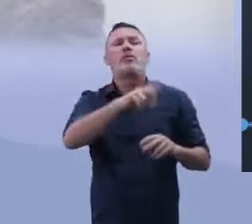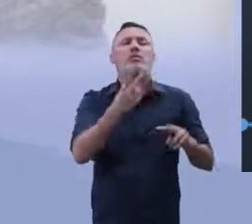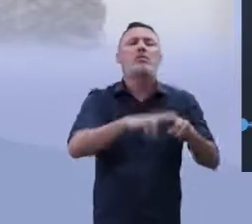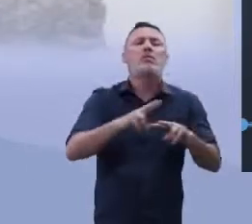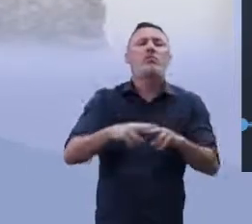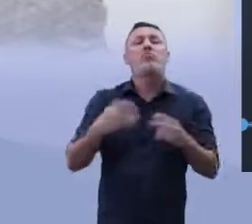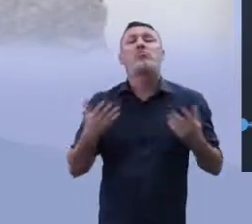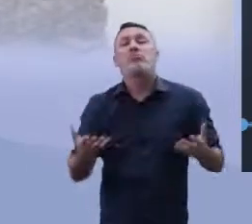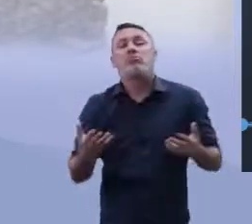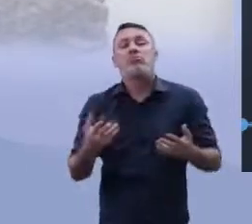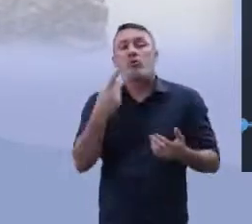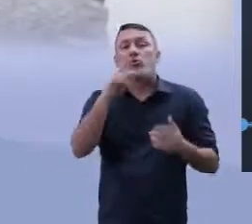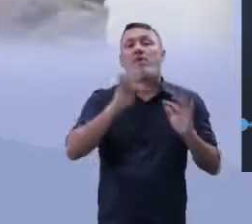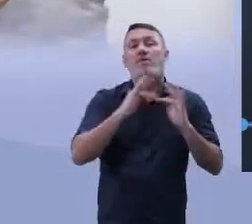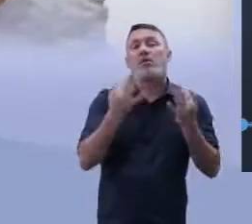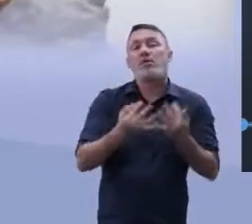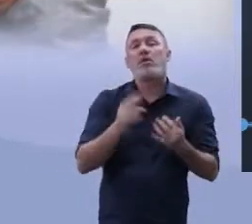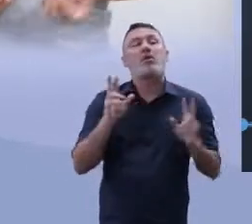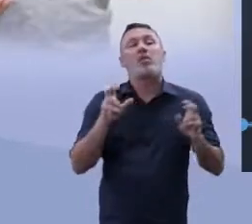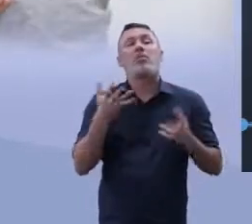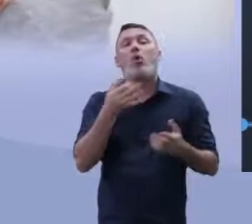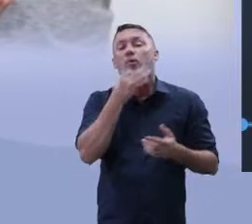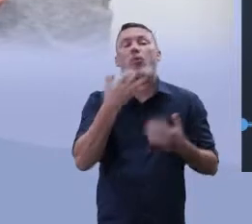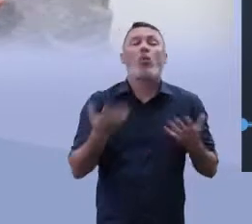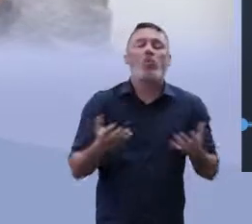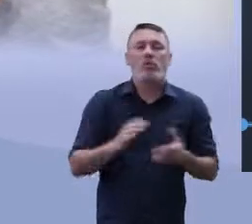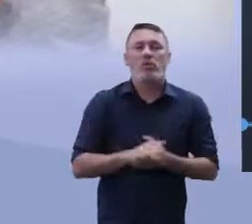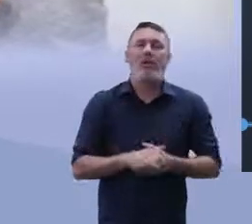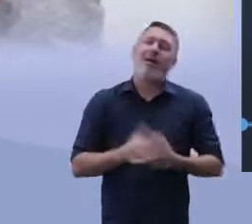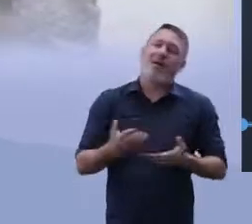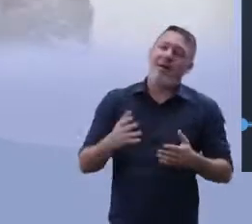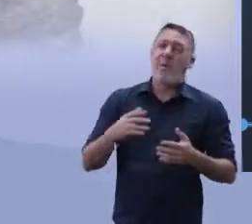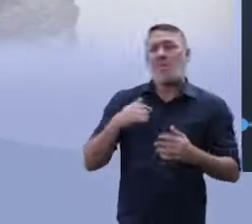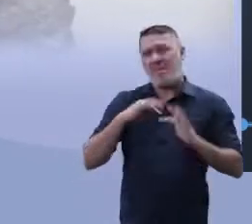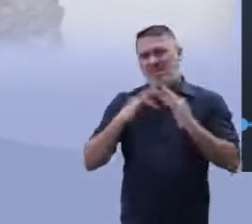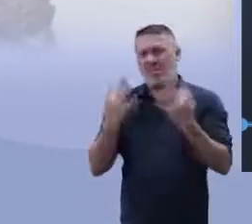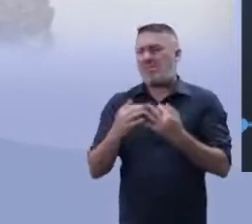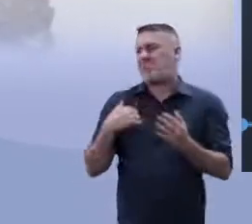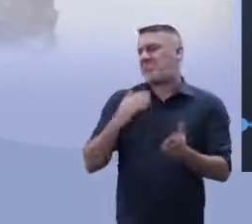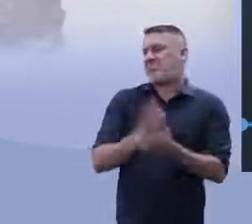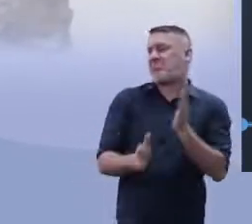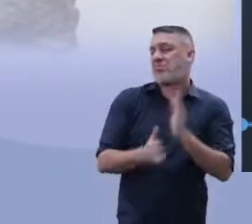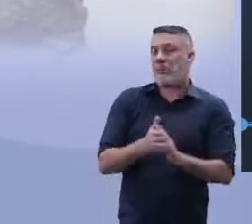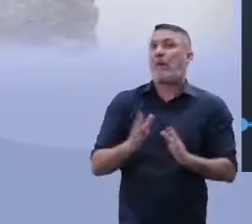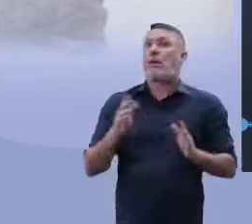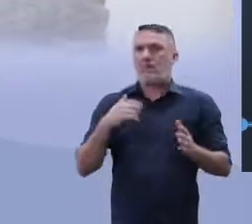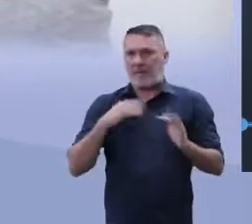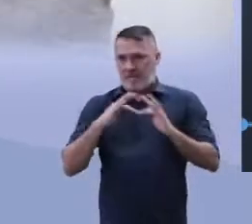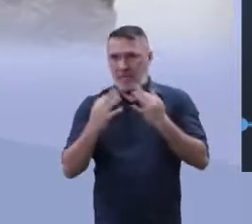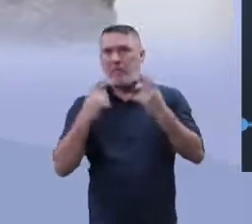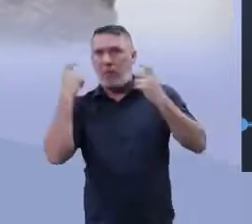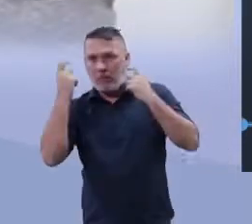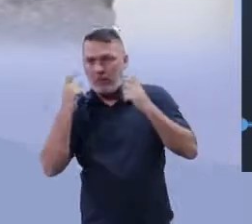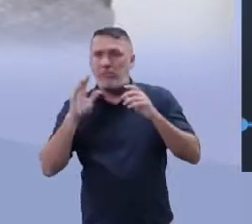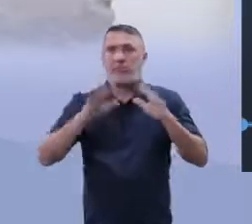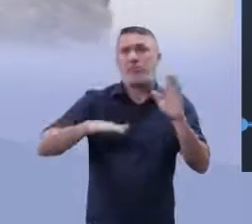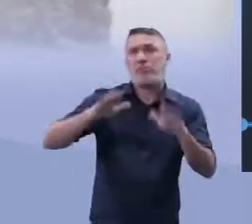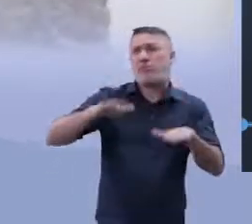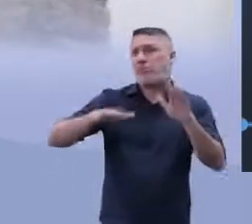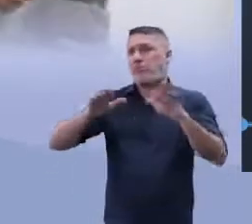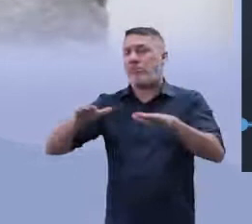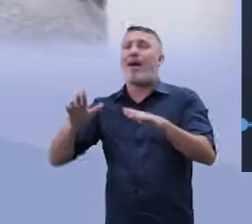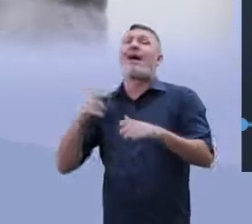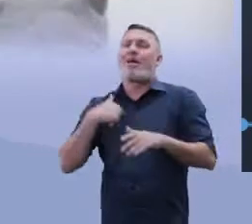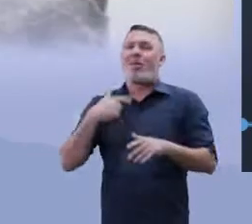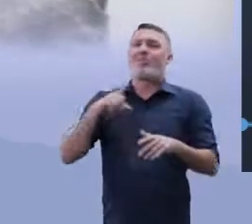essa situação? Sobre as pessoas que estão no sistema penitenciário? Ah, professor, minha família não liga. Ah, não, minha família tem uma preocupação. Ah, eu